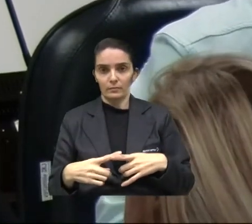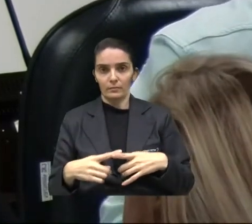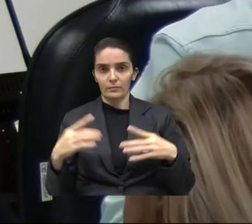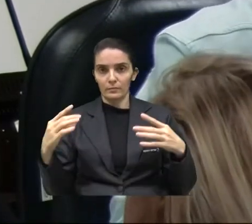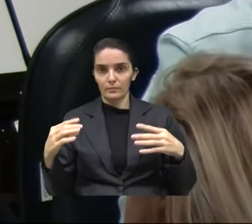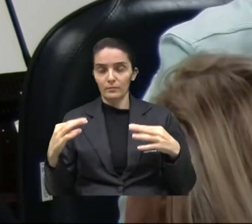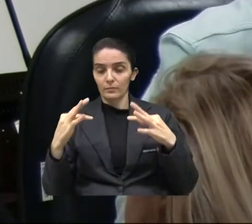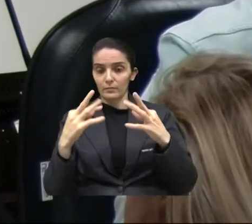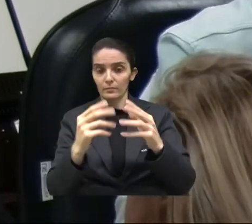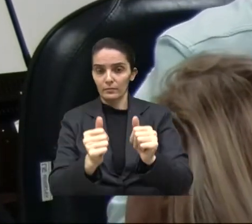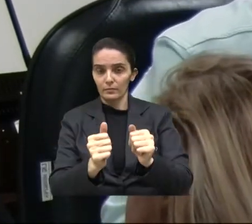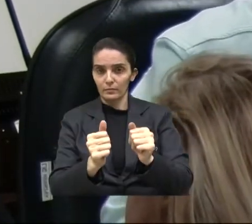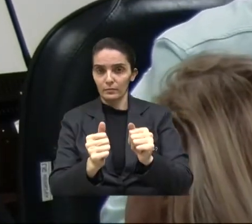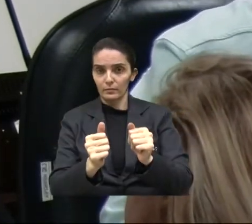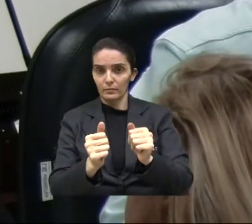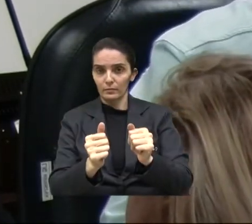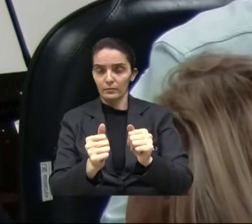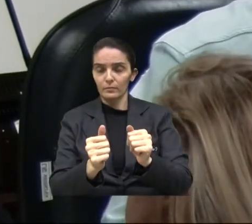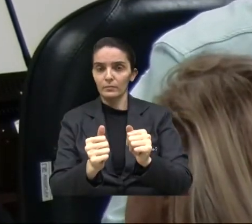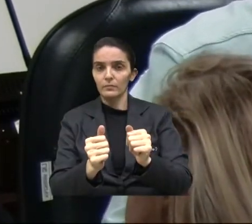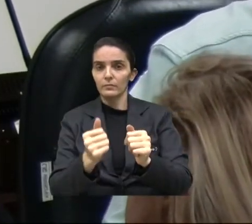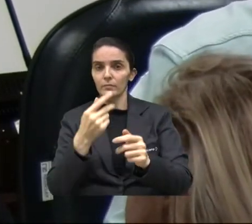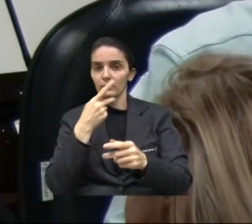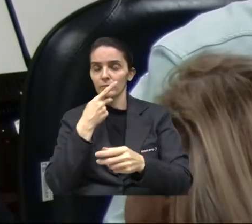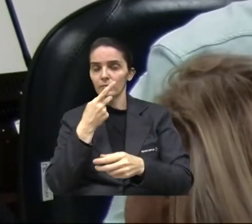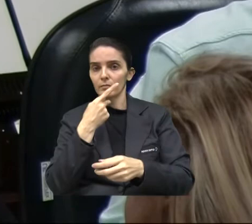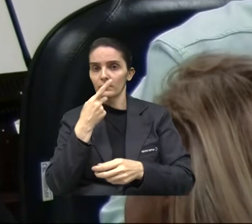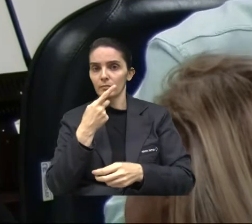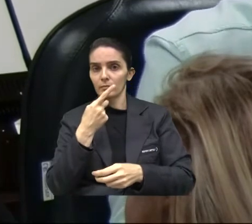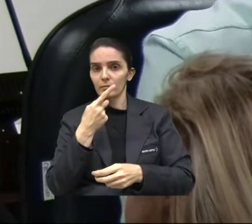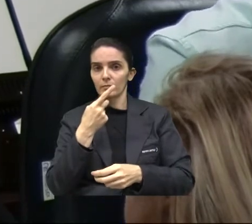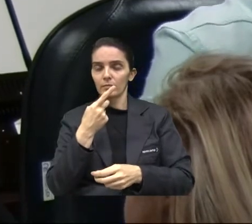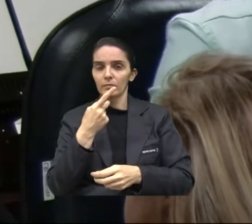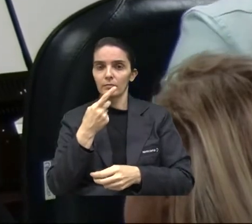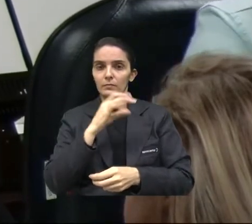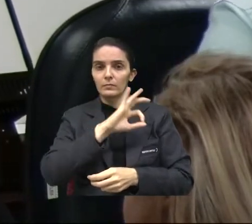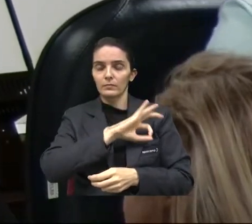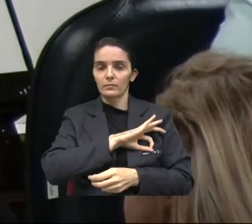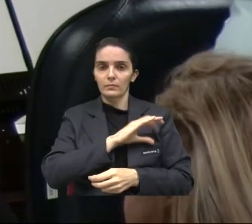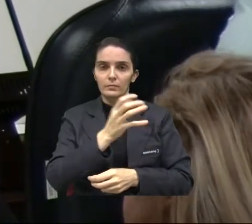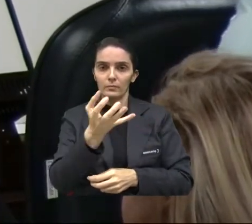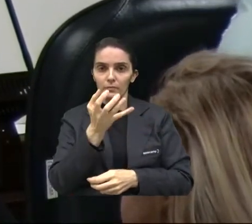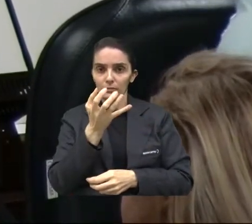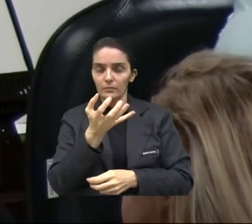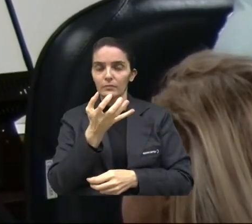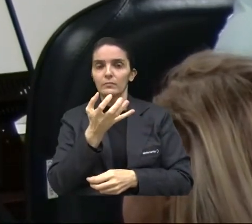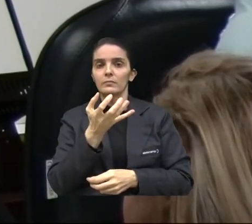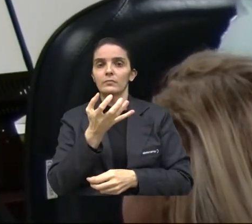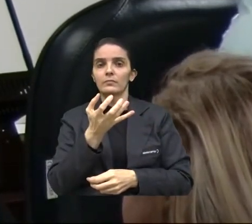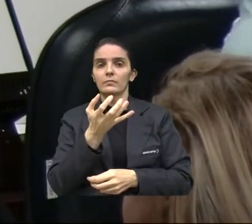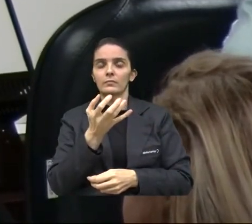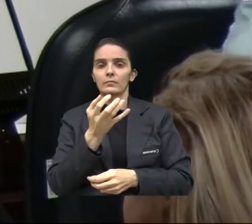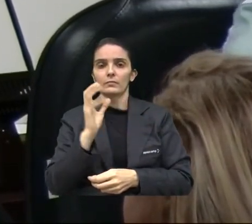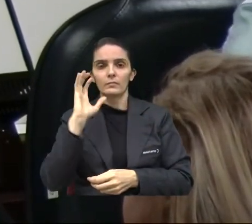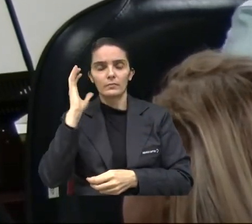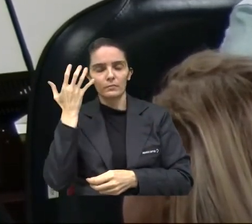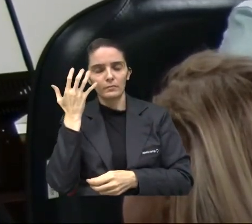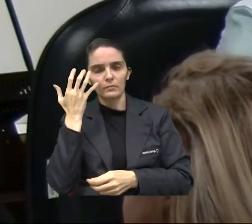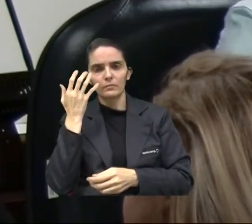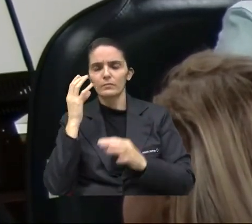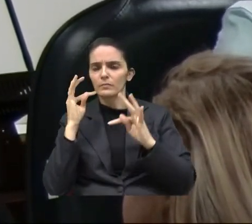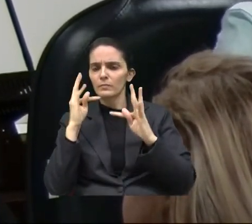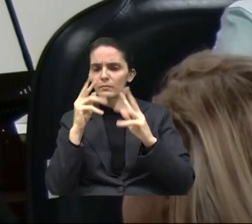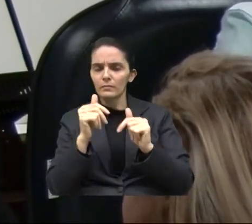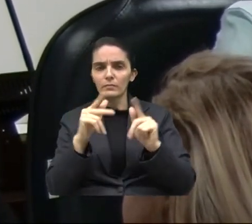todos eles disseram que a intenção da Polícia Militar é que isso se ocorra de maneira